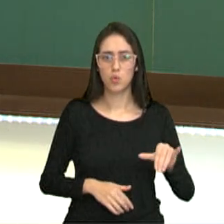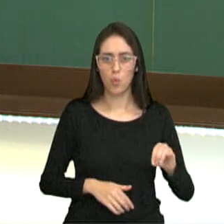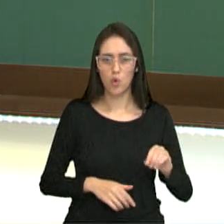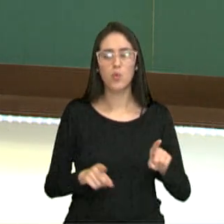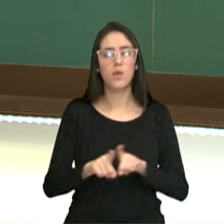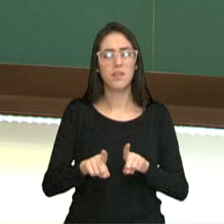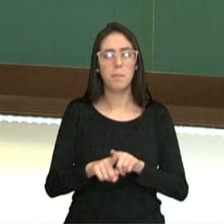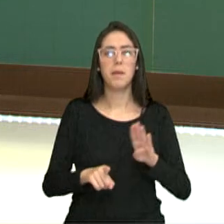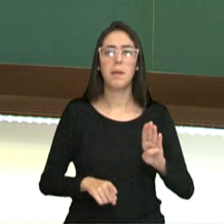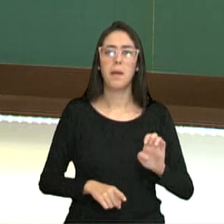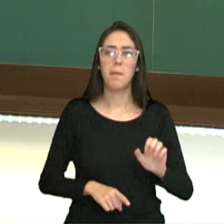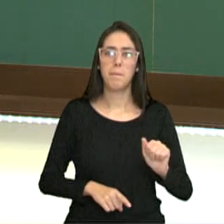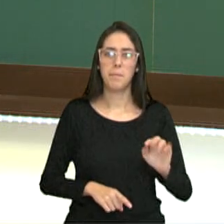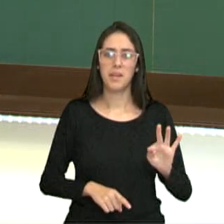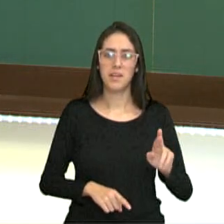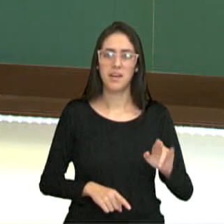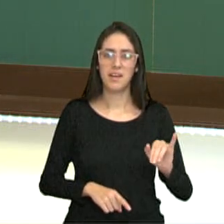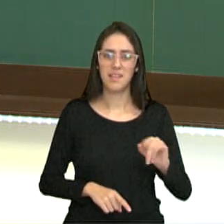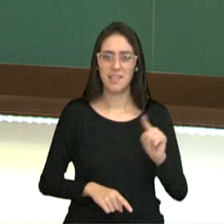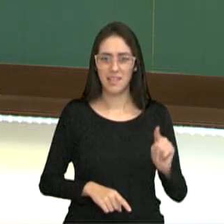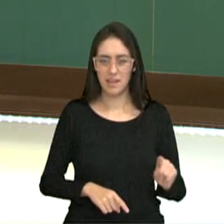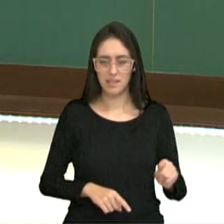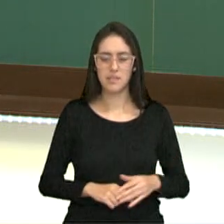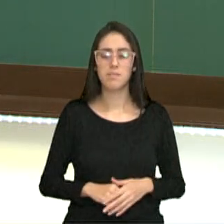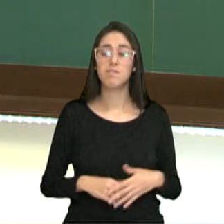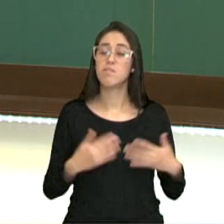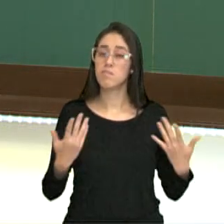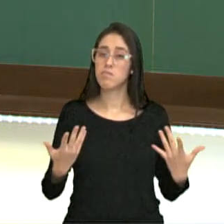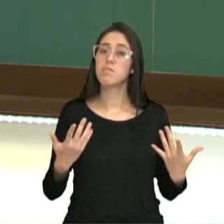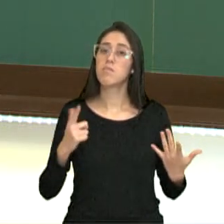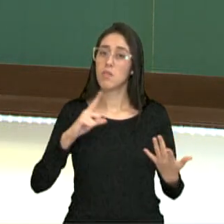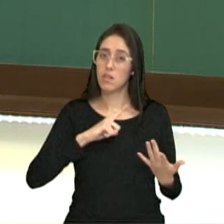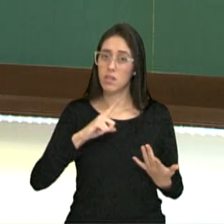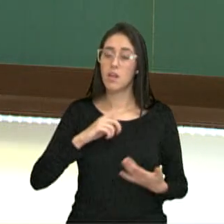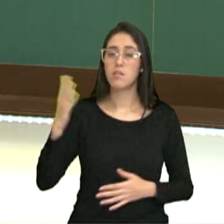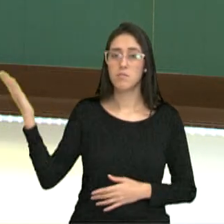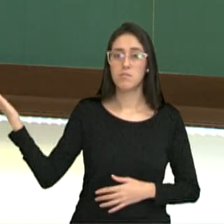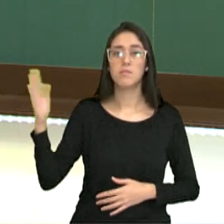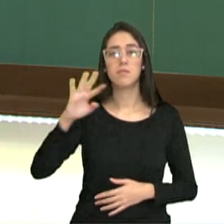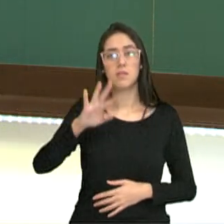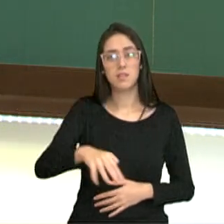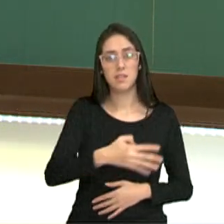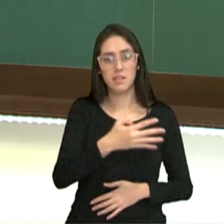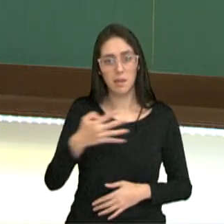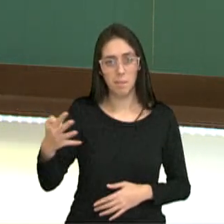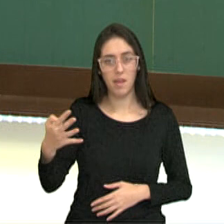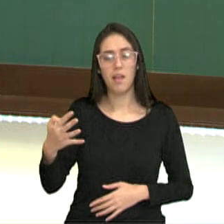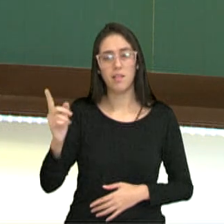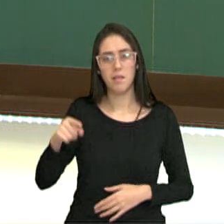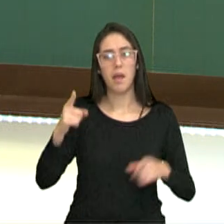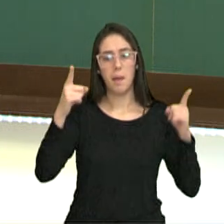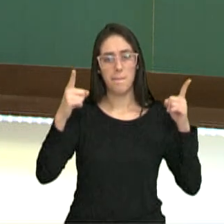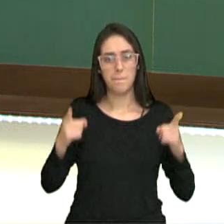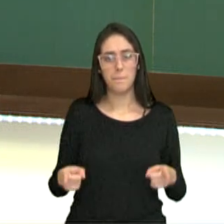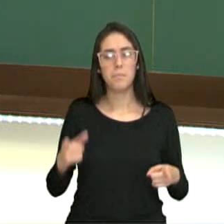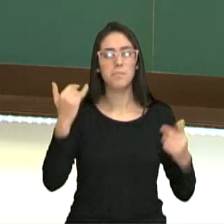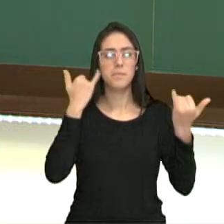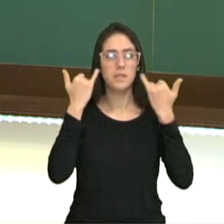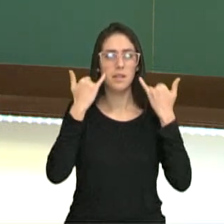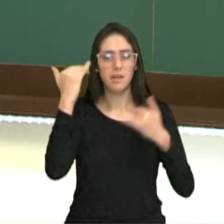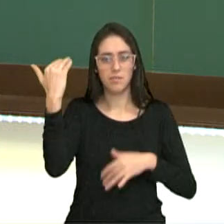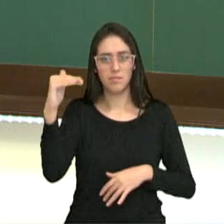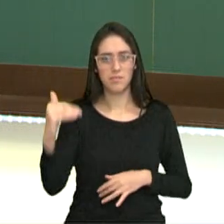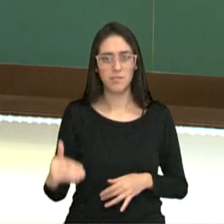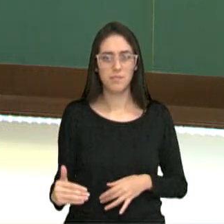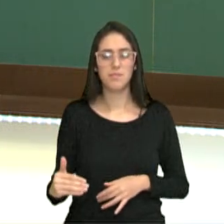Beatriz sucessivamente. Aí eu tenho então uma tabela, uma matriz, que eu retirei os dados da minha